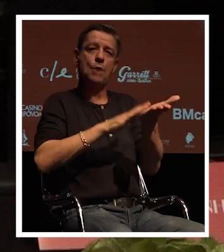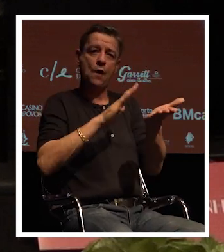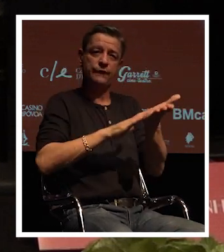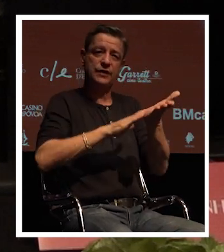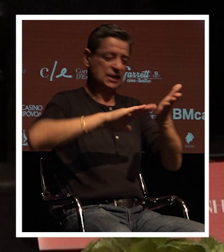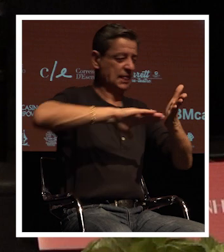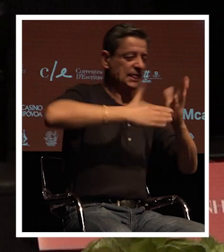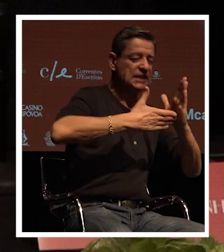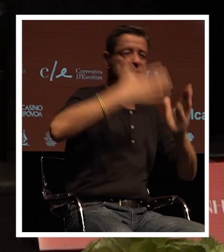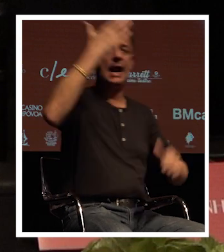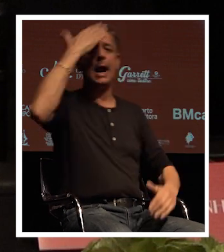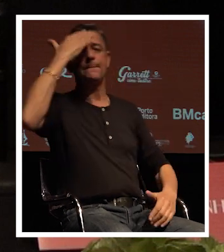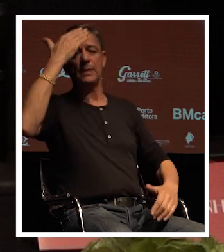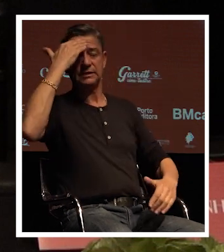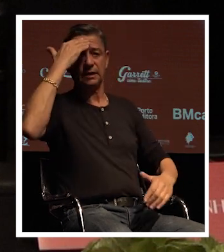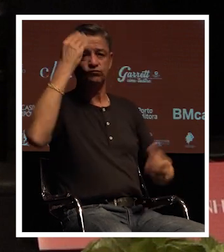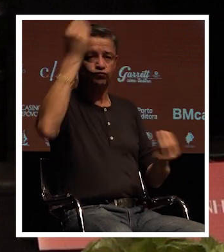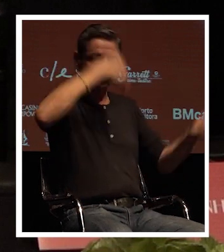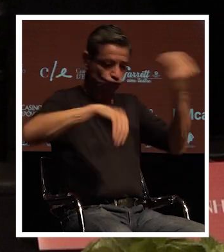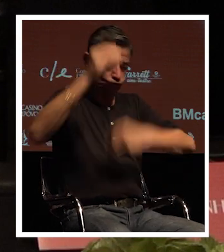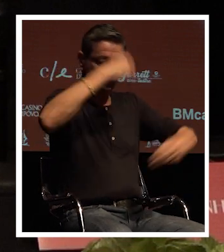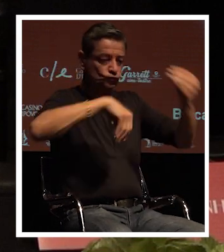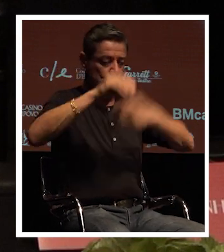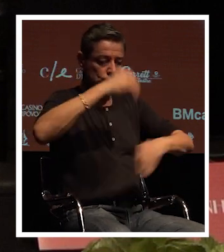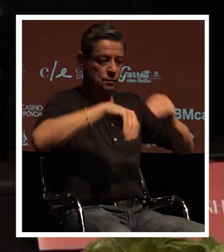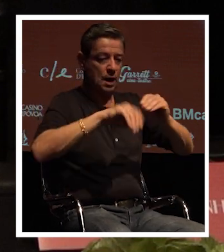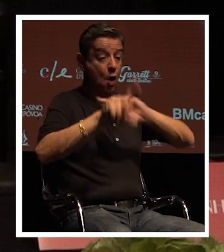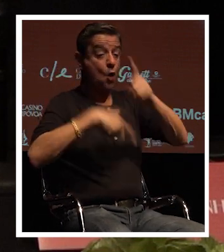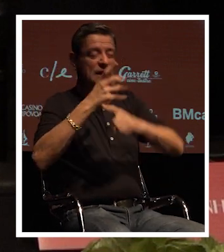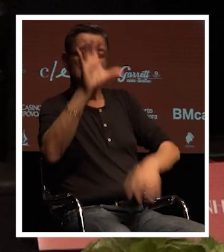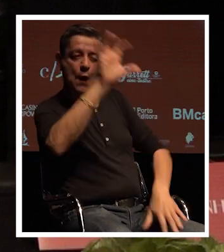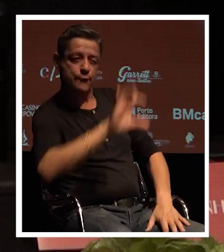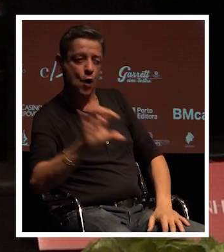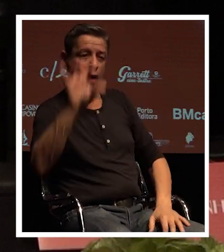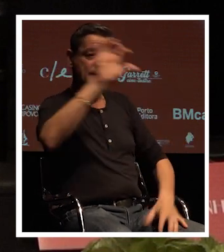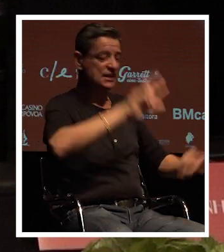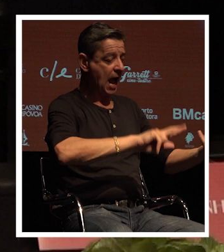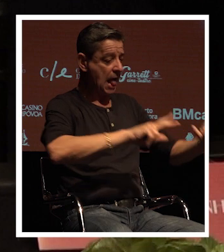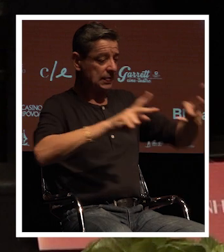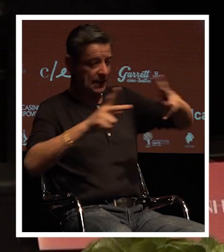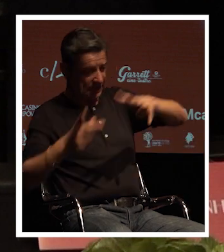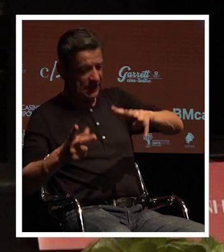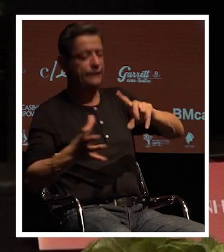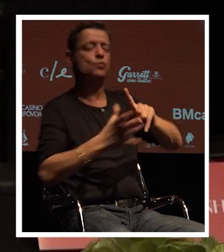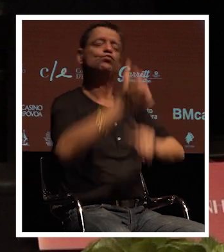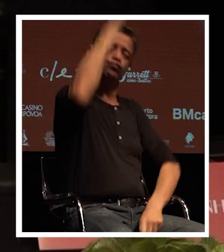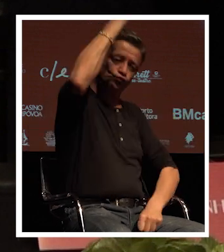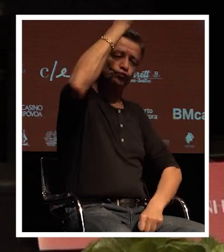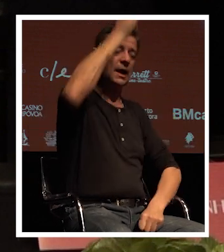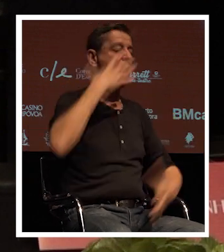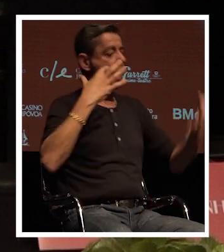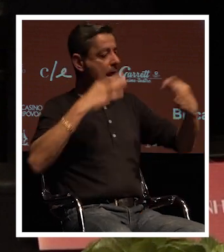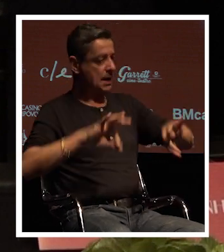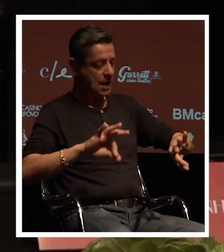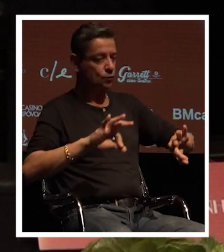testes à capacidade de decoração Há outras formas e alternativas mais eficazes mais naturais